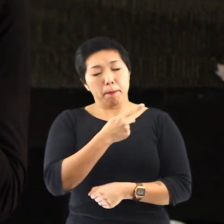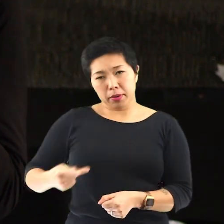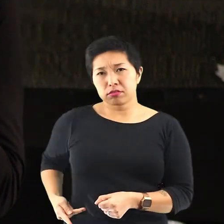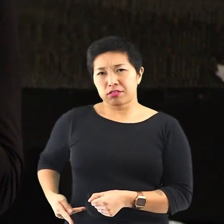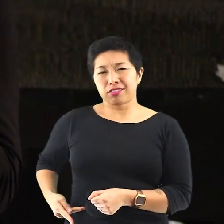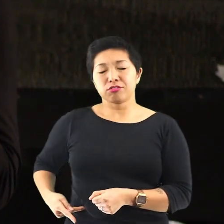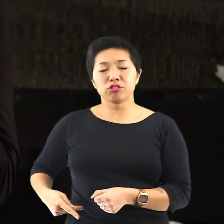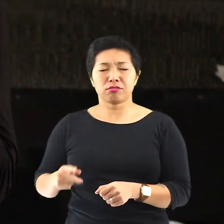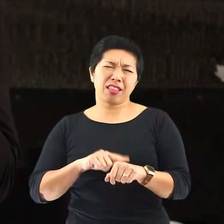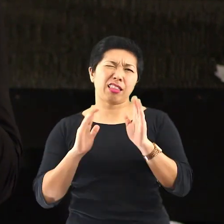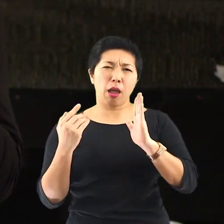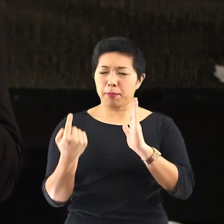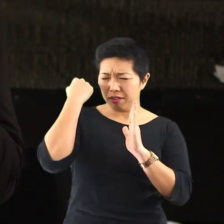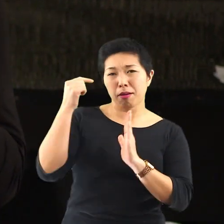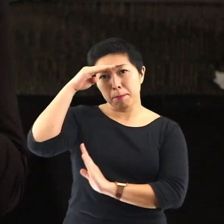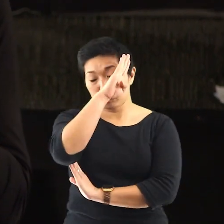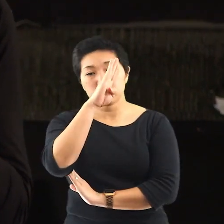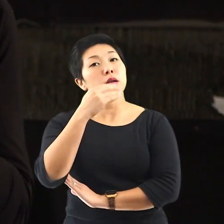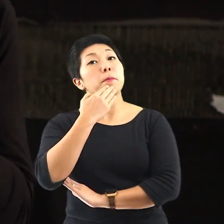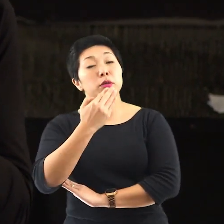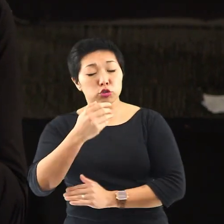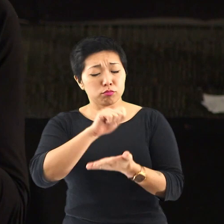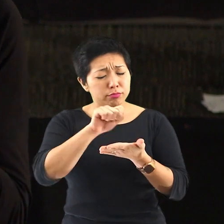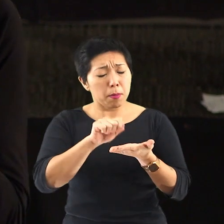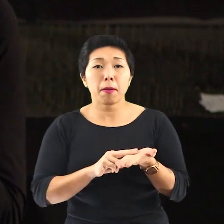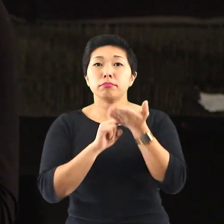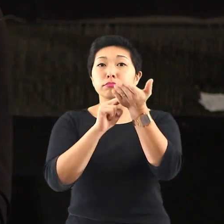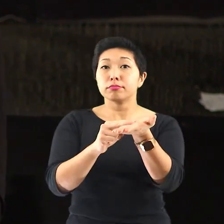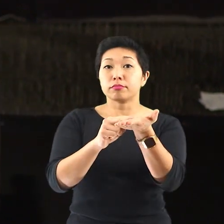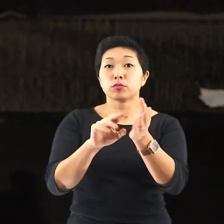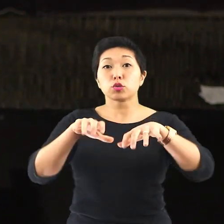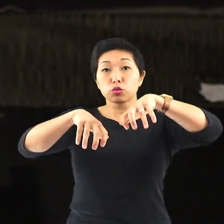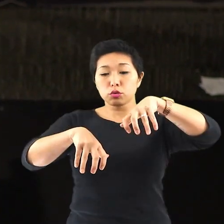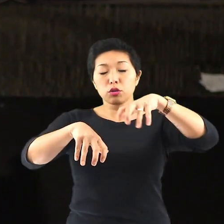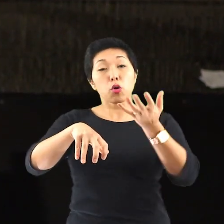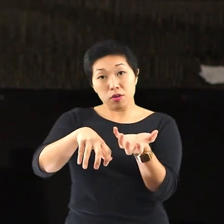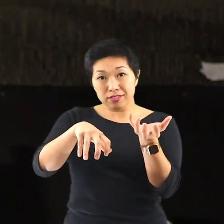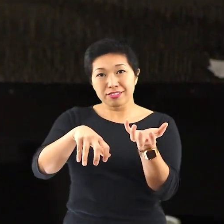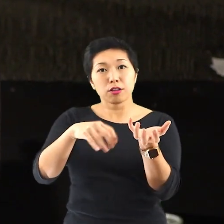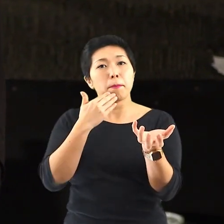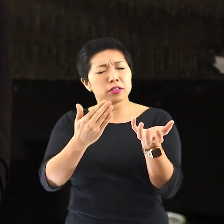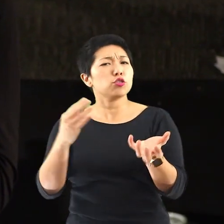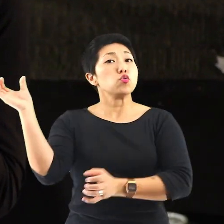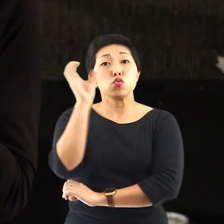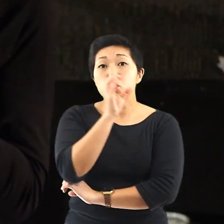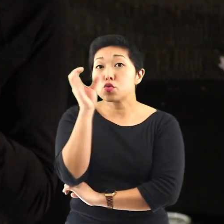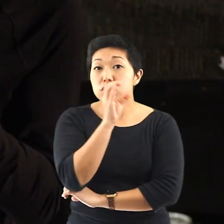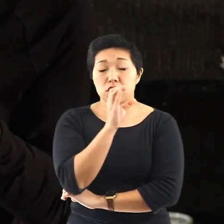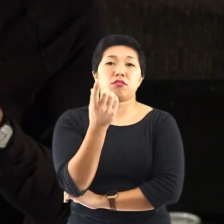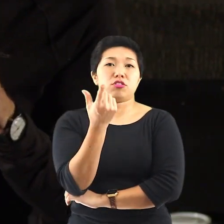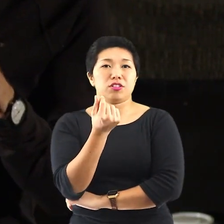caso era Bolsonaro, e ao Congresso Nacional, pedindo que coloque em prática imediatamente a renda